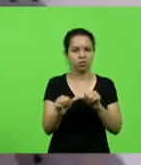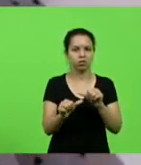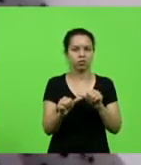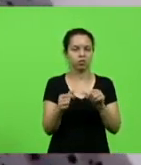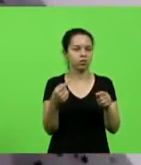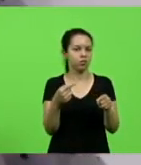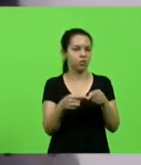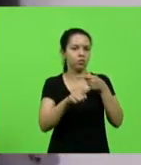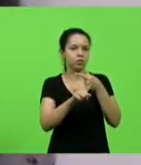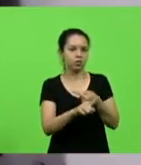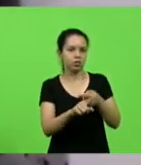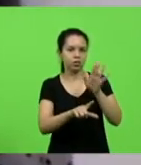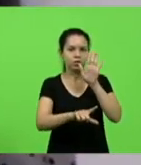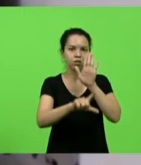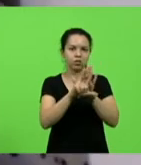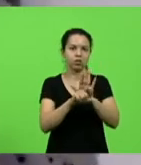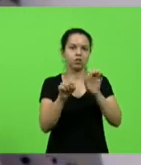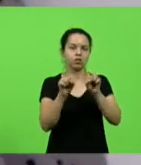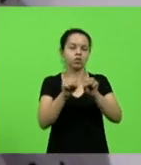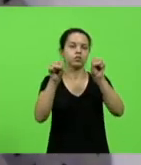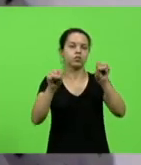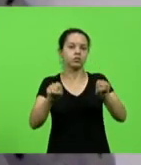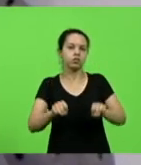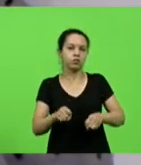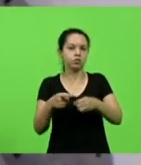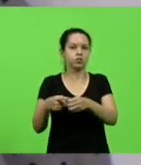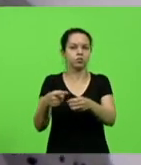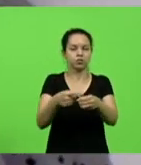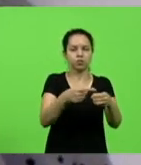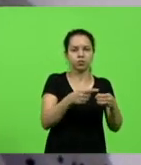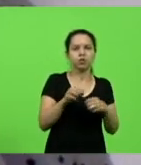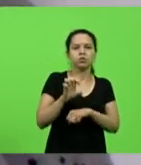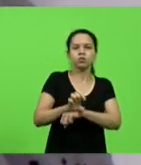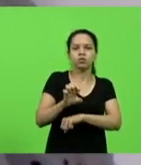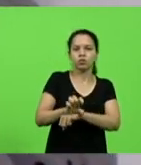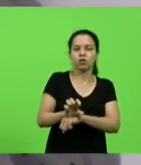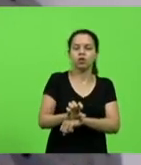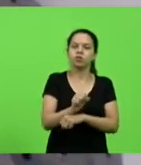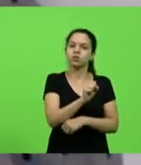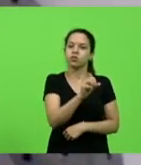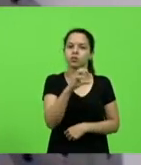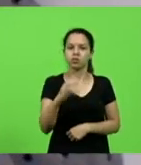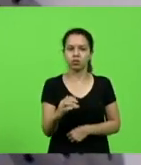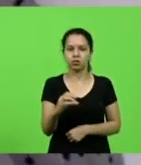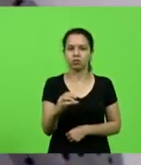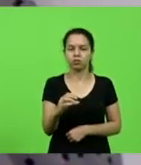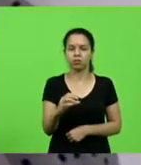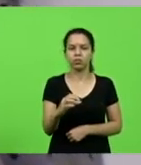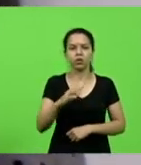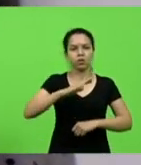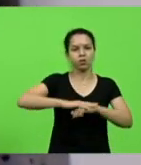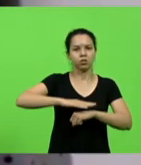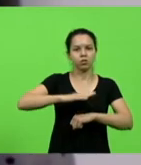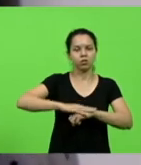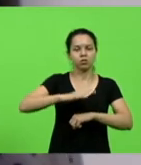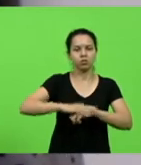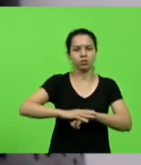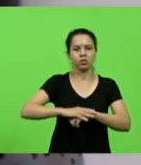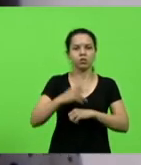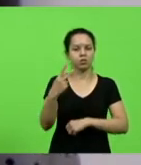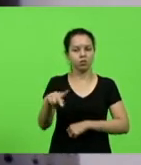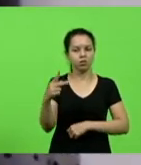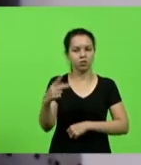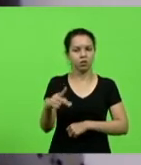à Lei dos Sistemas Municipais do Ensino de Santa Catarina. A autonomia dos entes federados, isso